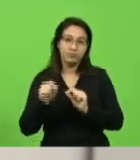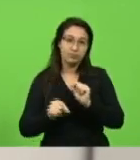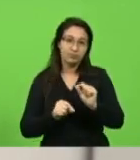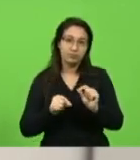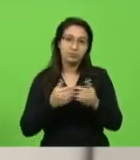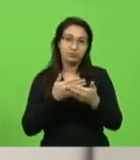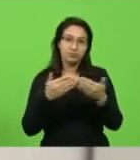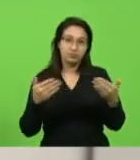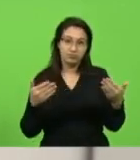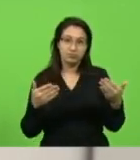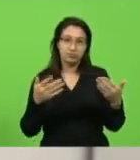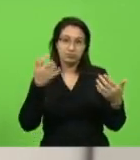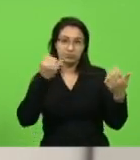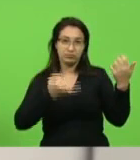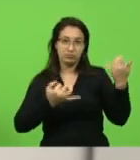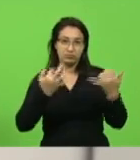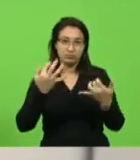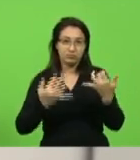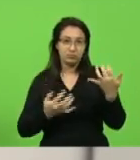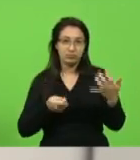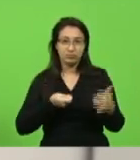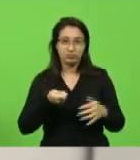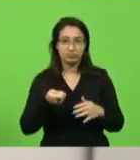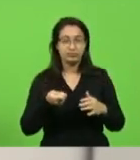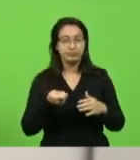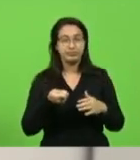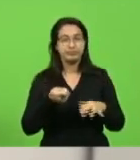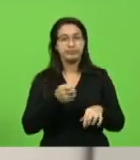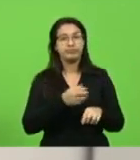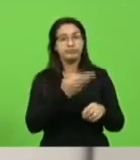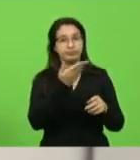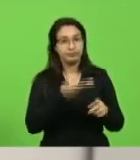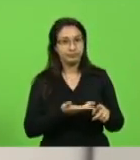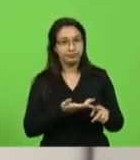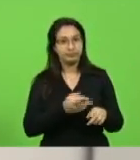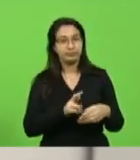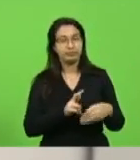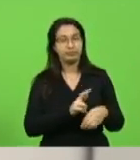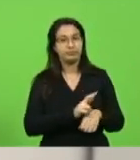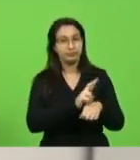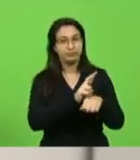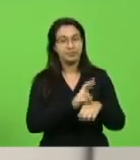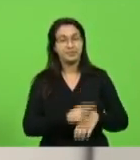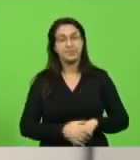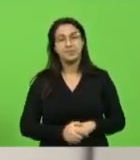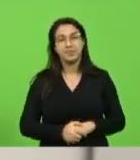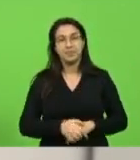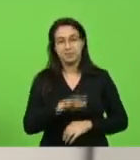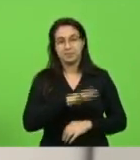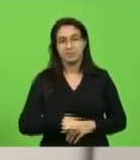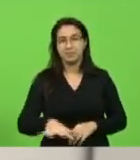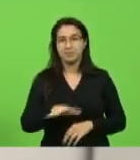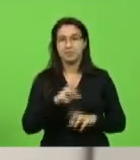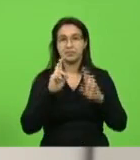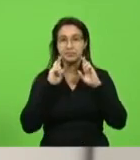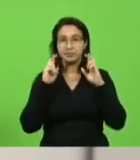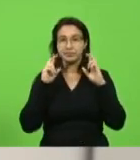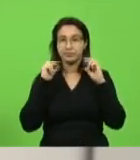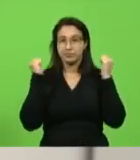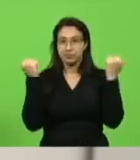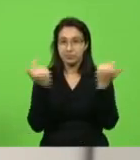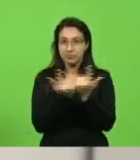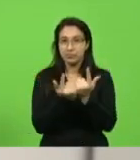representantes e do procurador do representado. Ainda no âmbito da Assembleia Legislativa, na